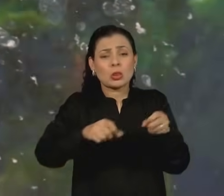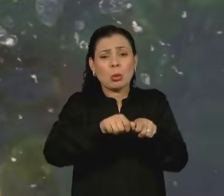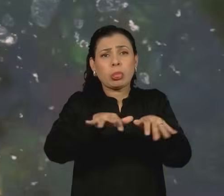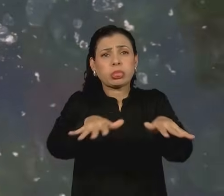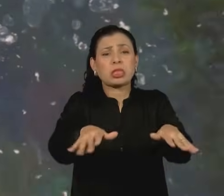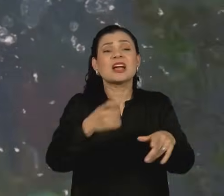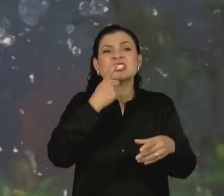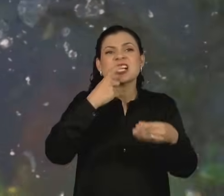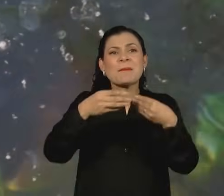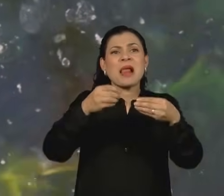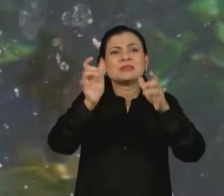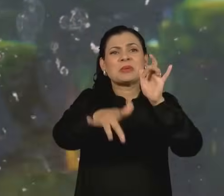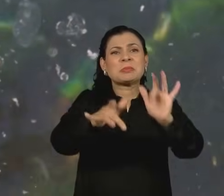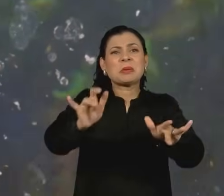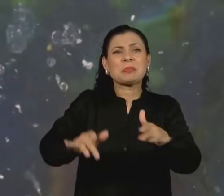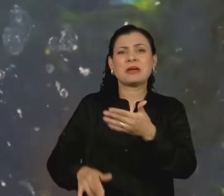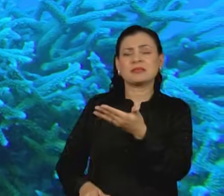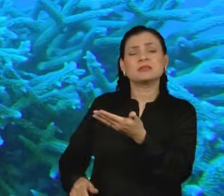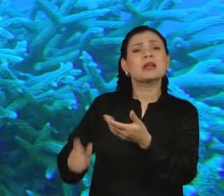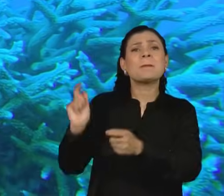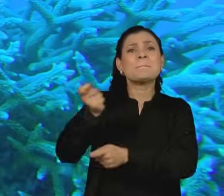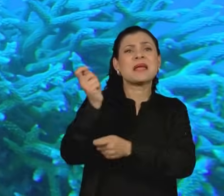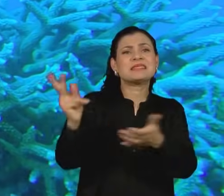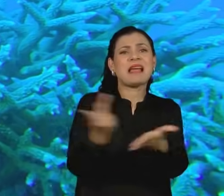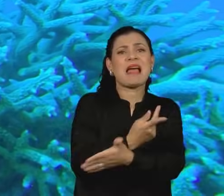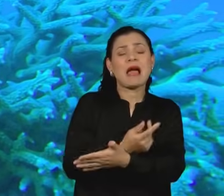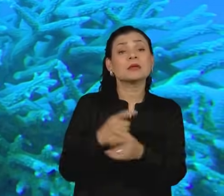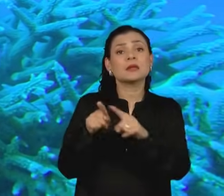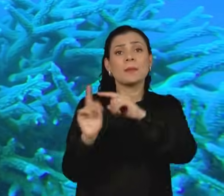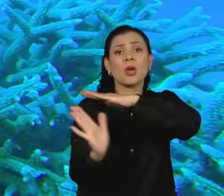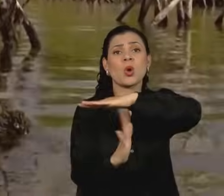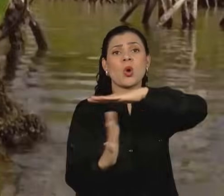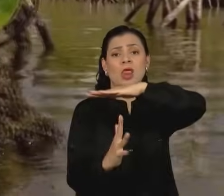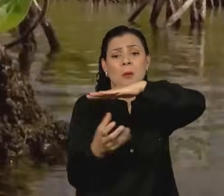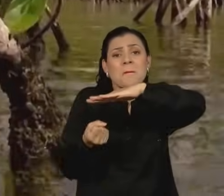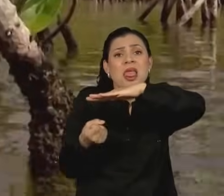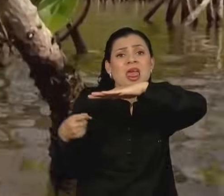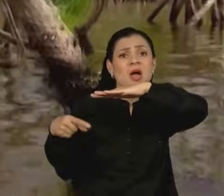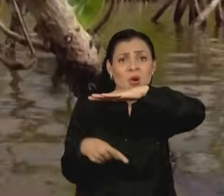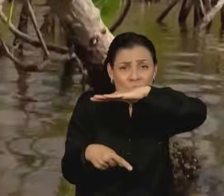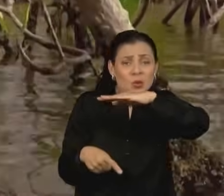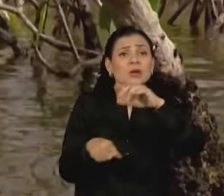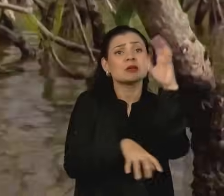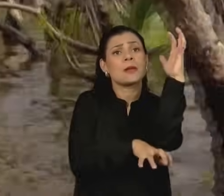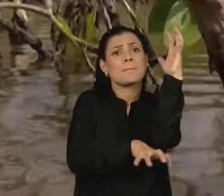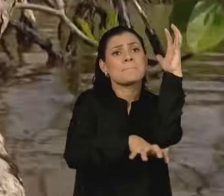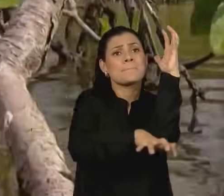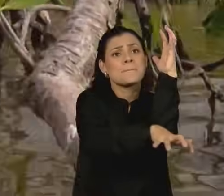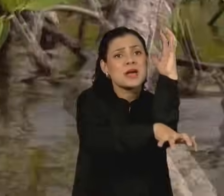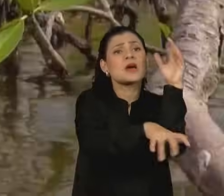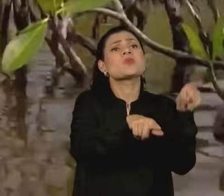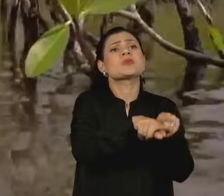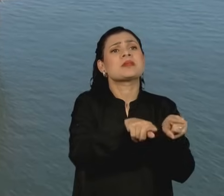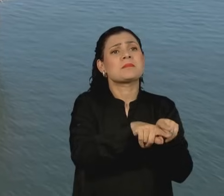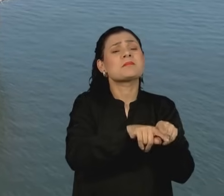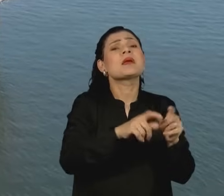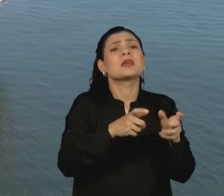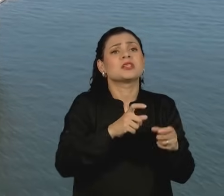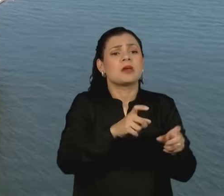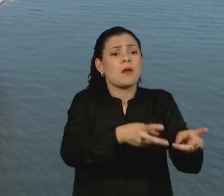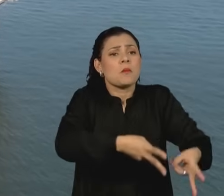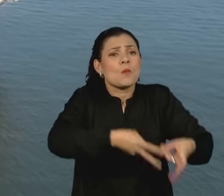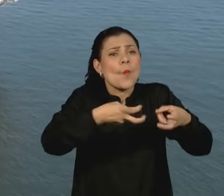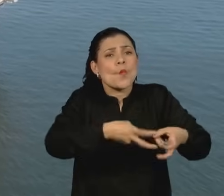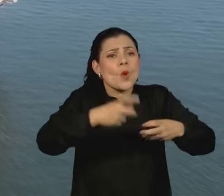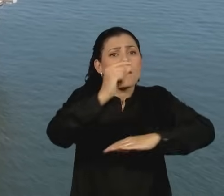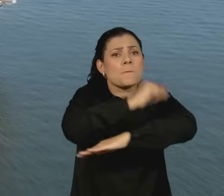por plásticos, pesca predatória, branqueamento de corais, destruição de manguezais e restingas, exploração de